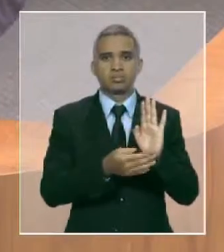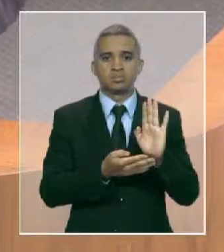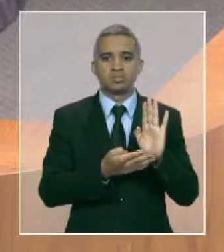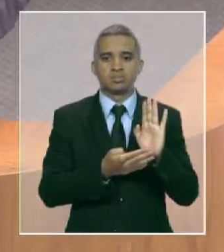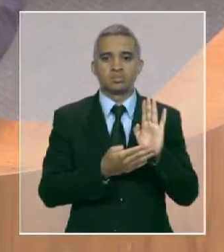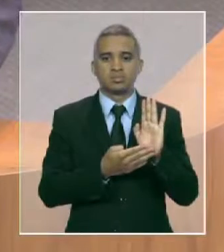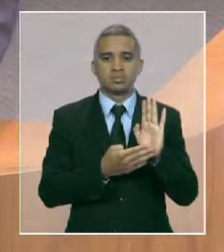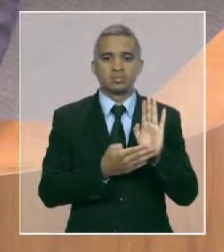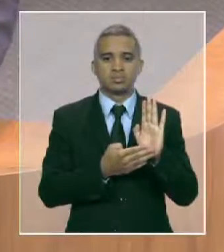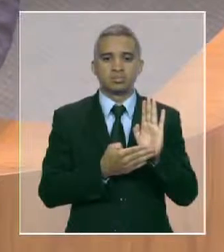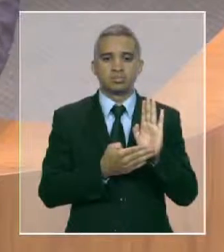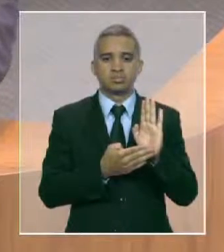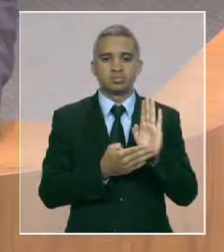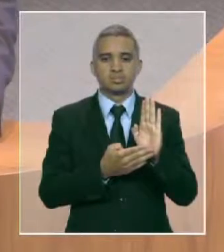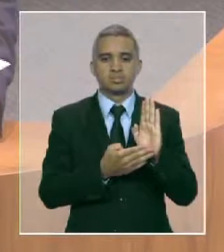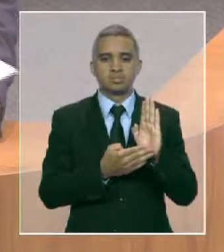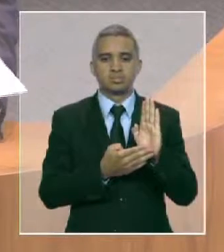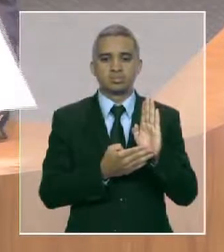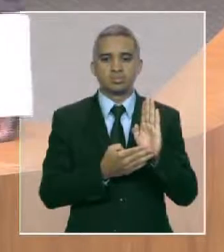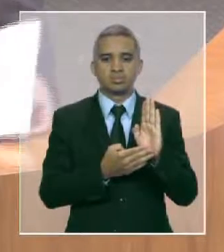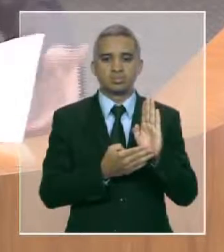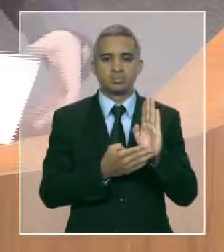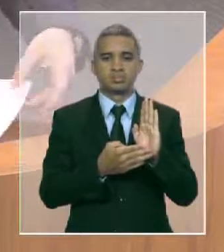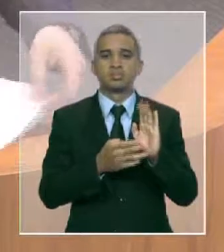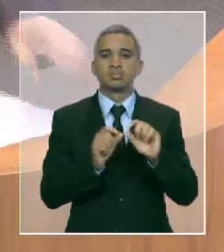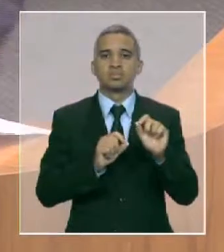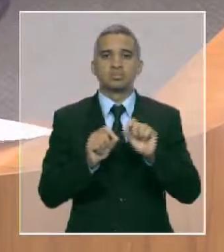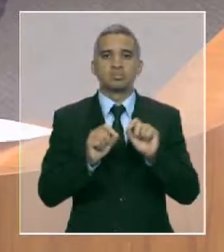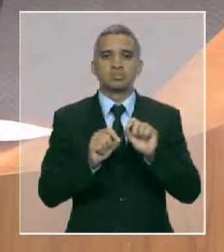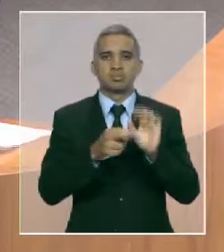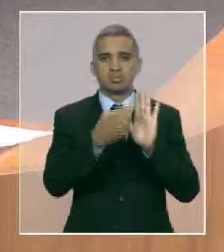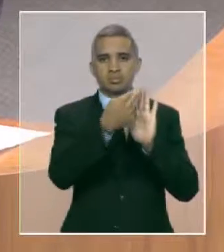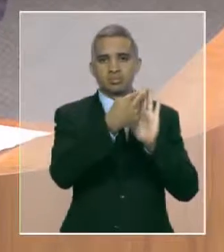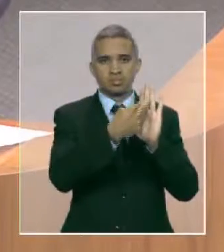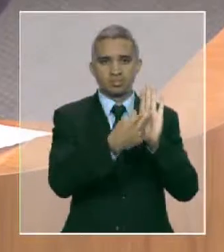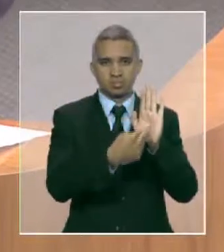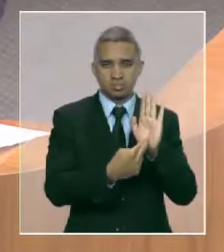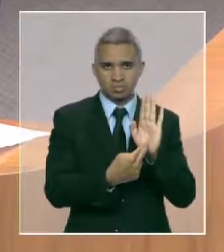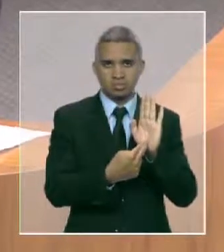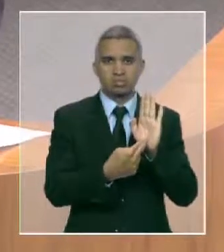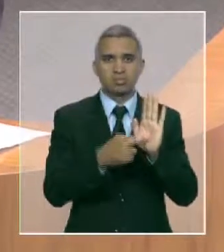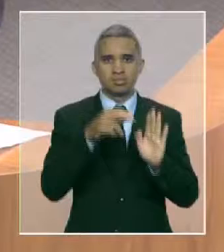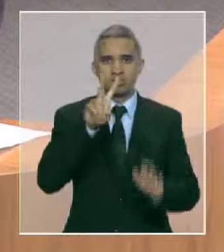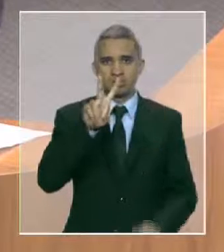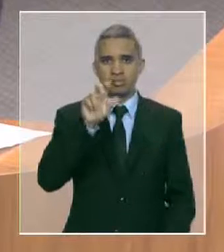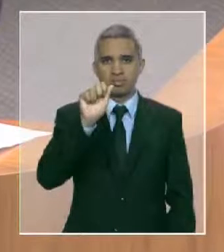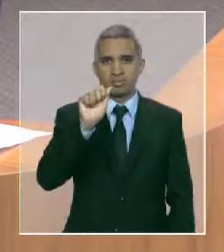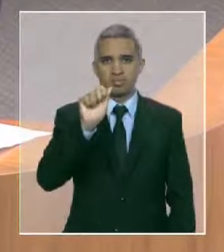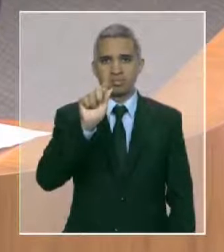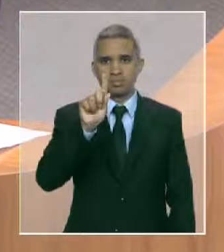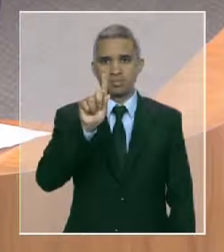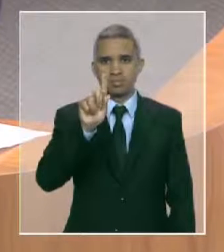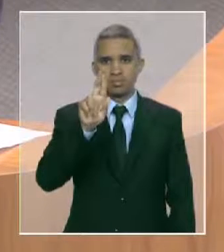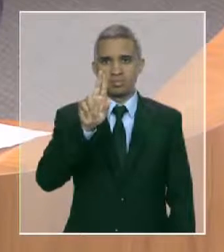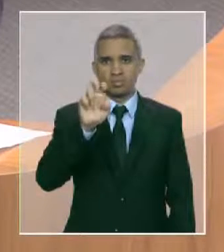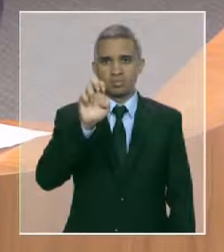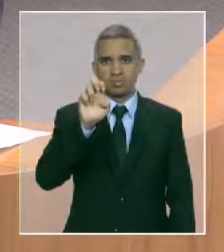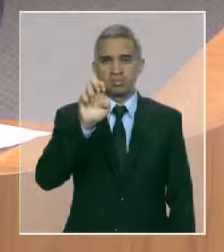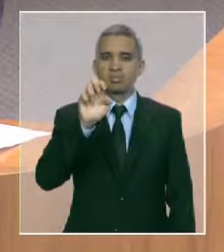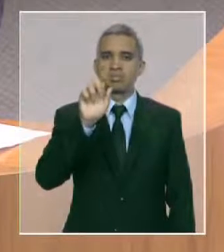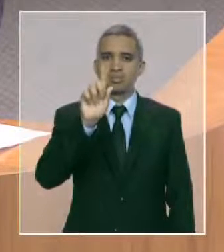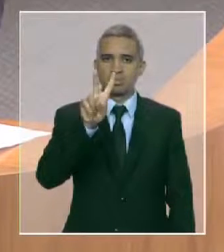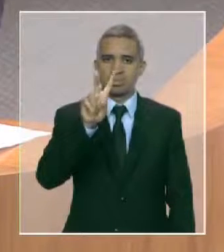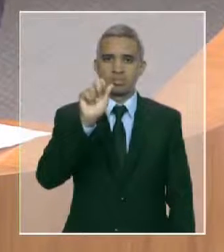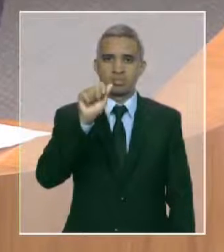esse projeto de lei vem a regulamentar a vaquejada como prática desportiva e cultural do Estado